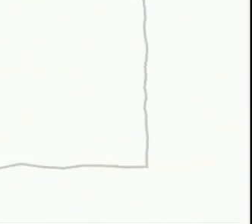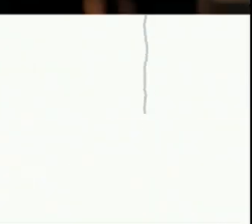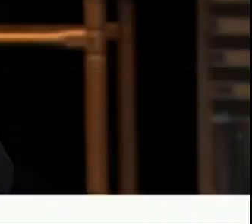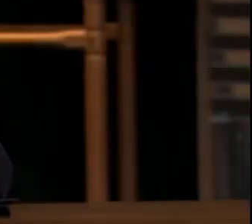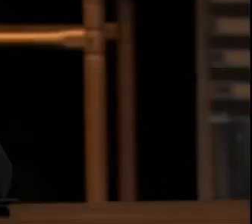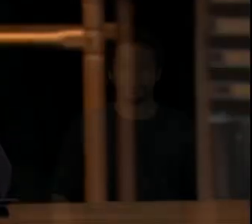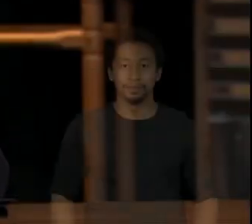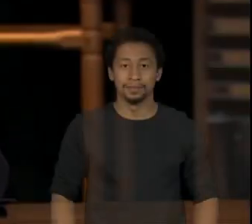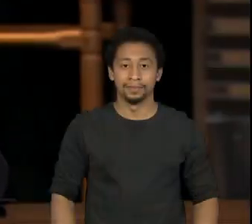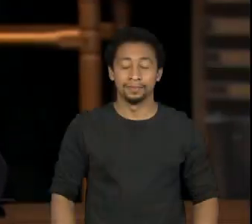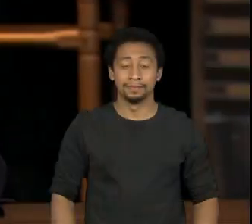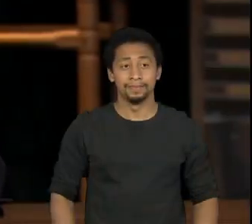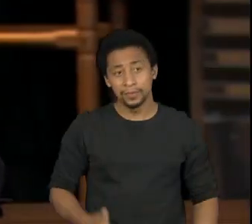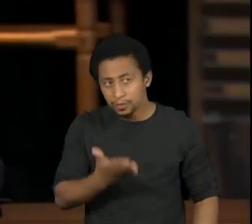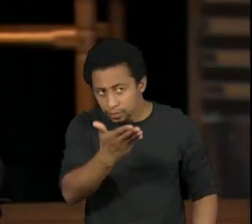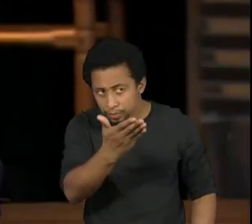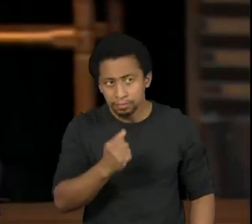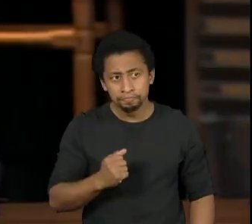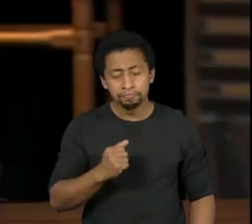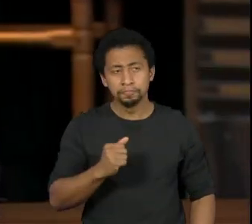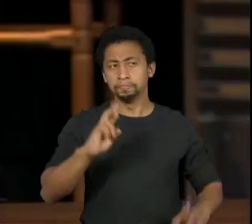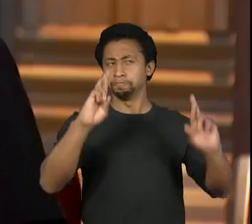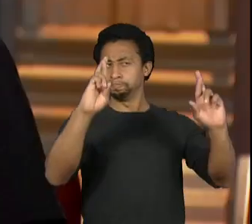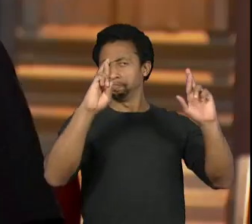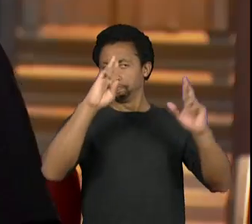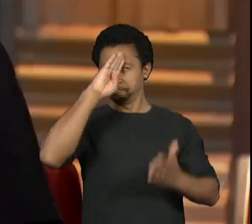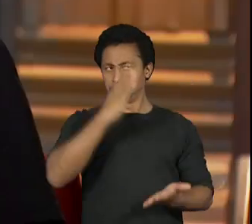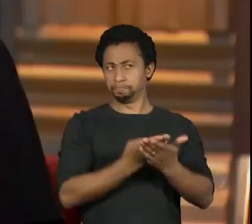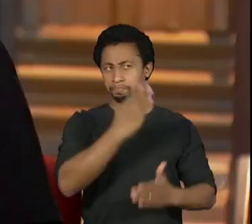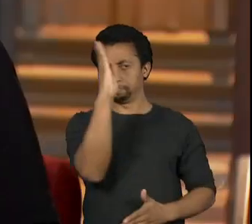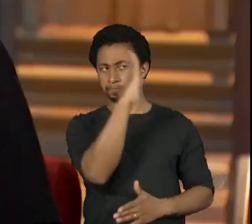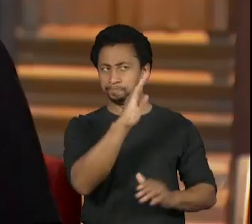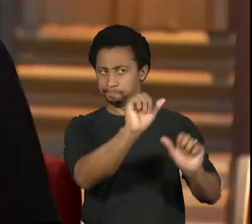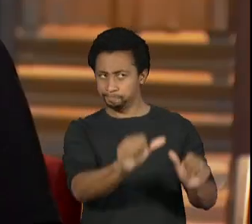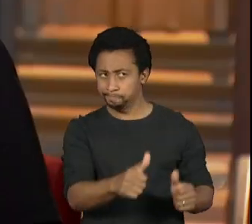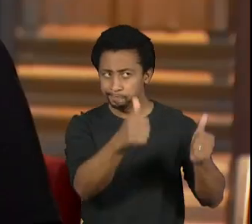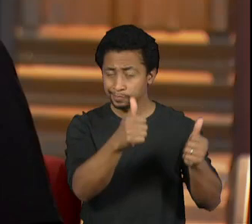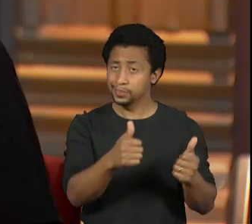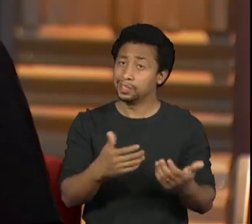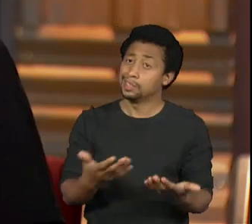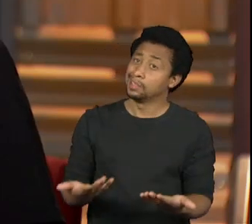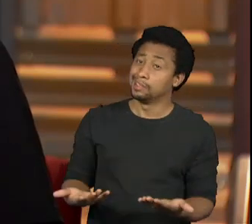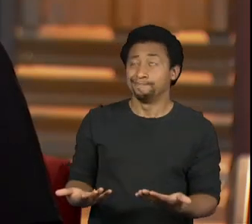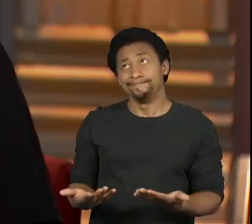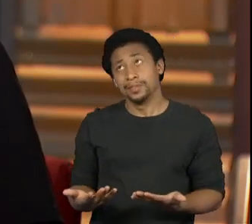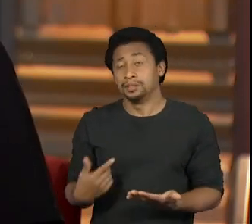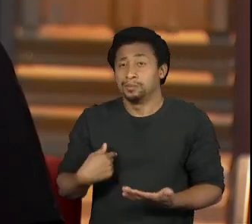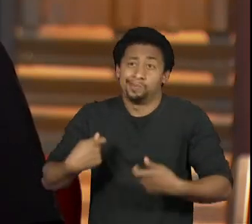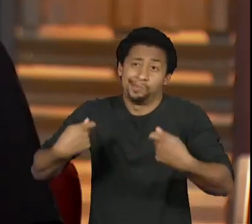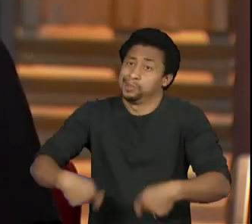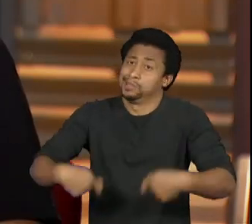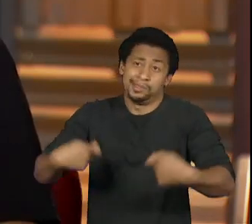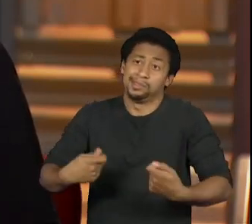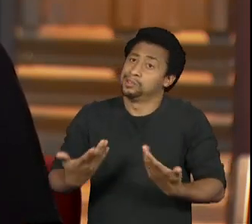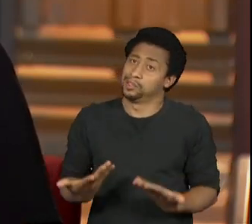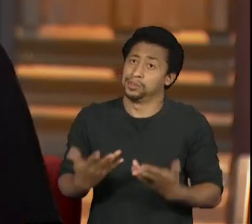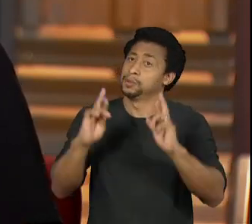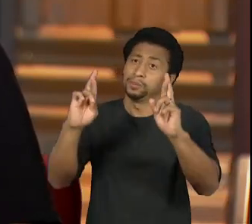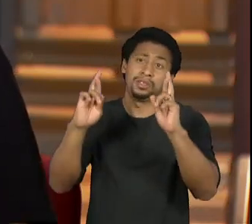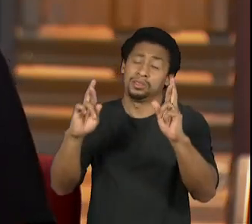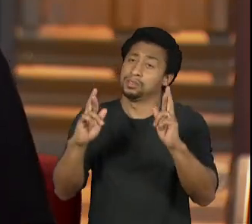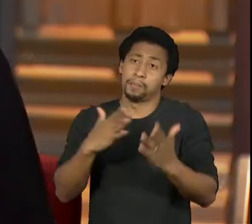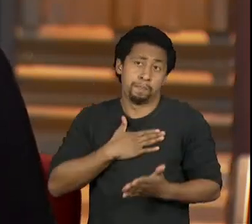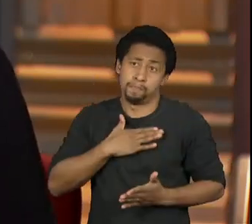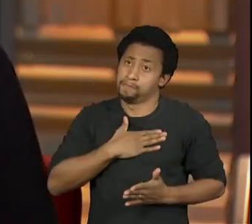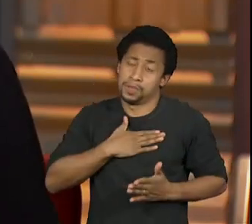se você tem esperança no Brasil melhor eu tenho que ter tenho que ter é um princípio ético e